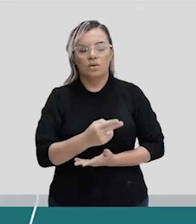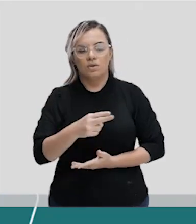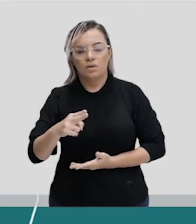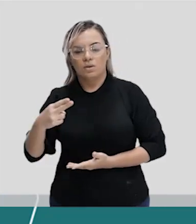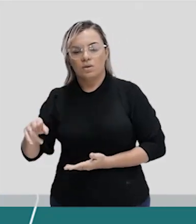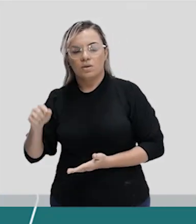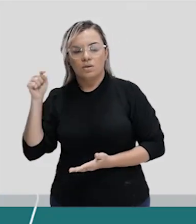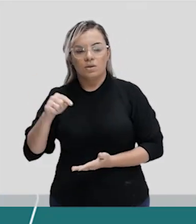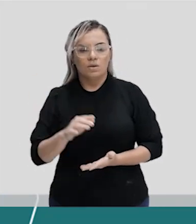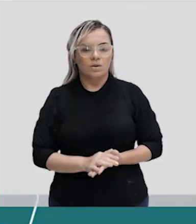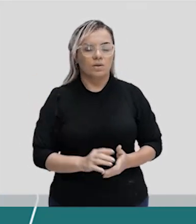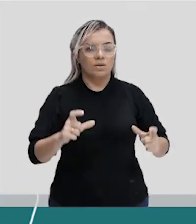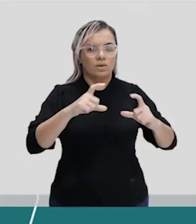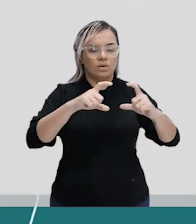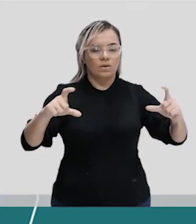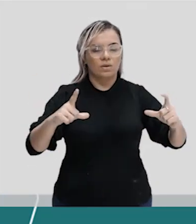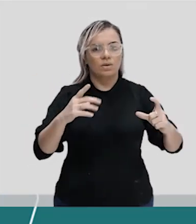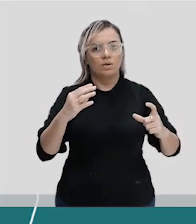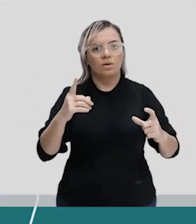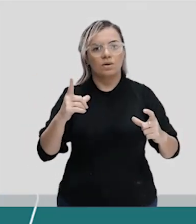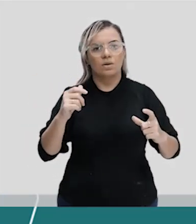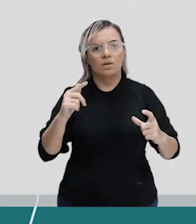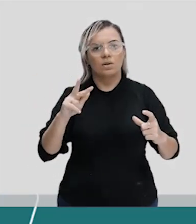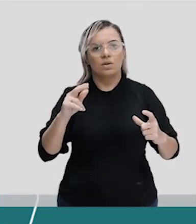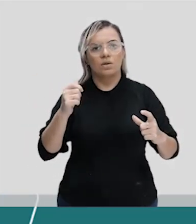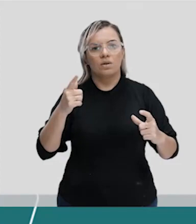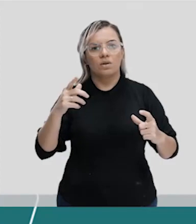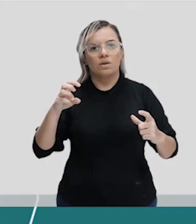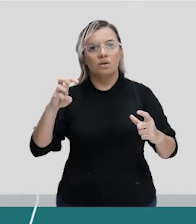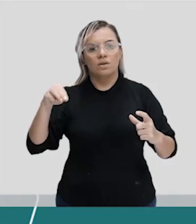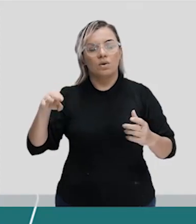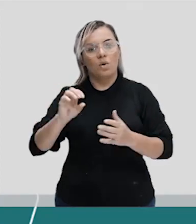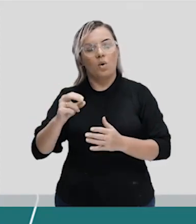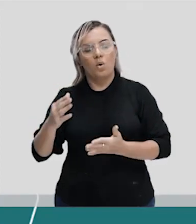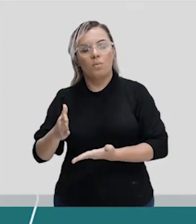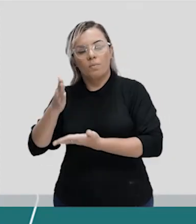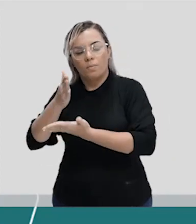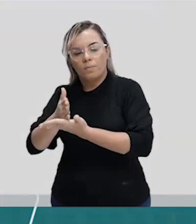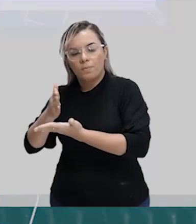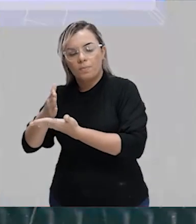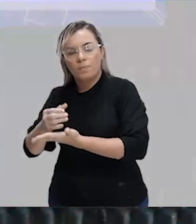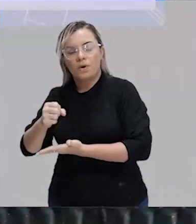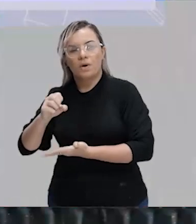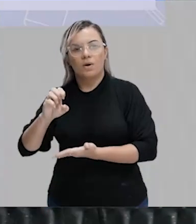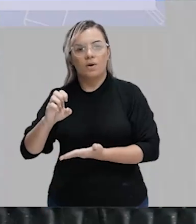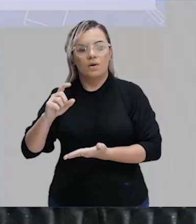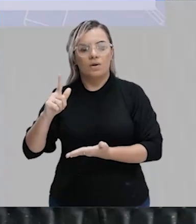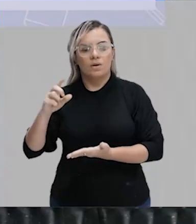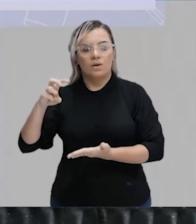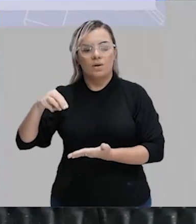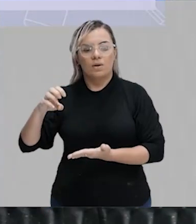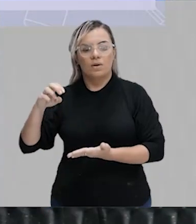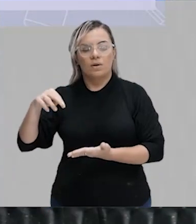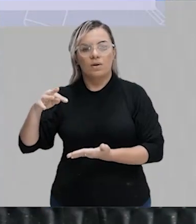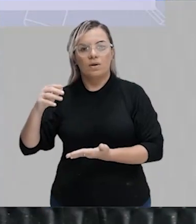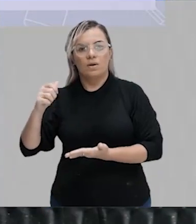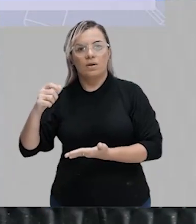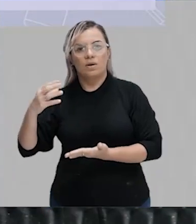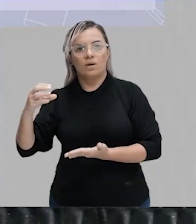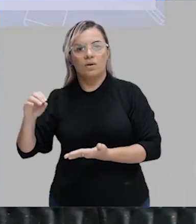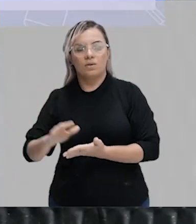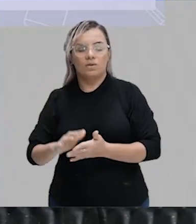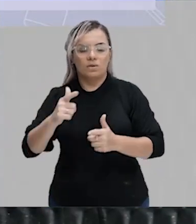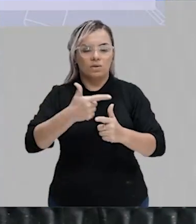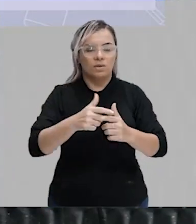coloquem a palavra clivagem ou então a palavra segmentação. Ambas é a mesma coisa. Significa divisão